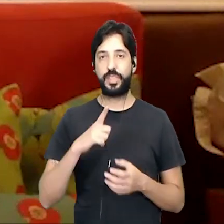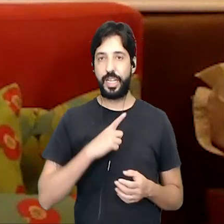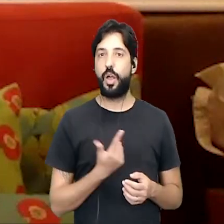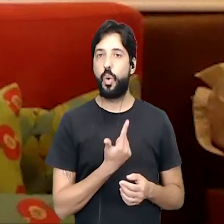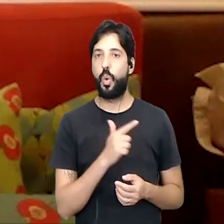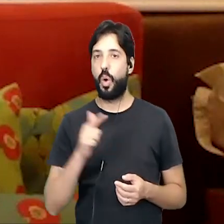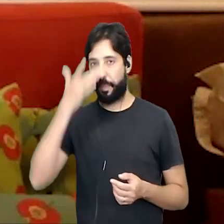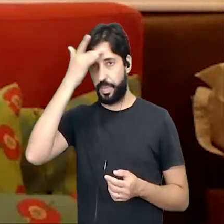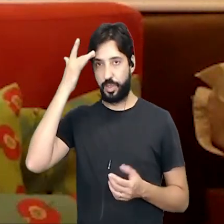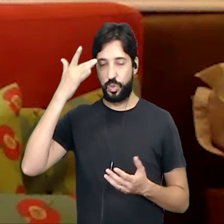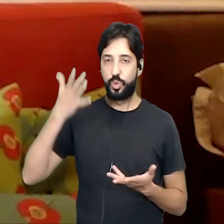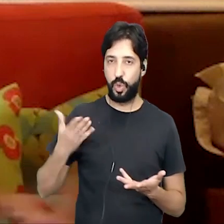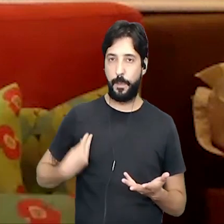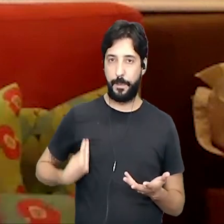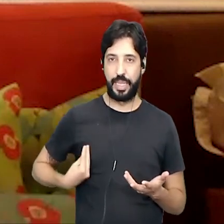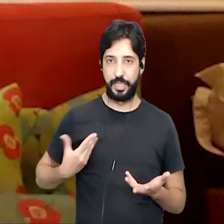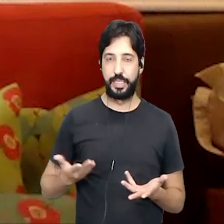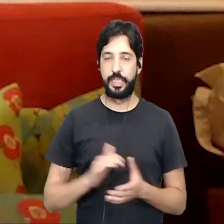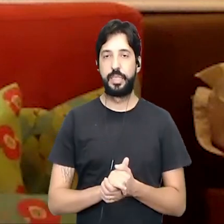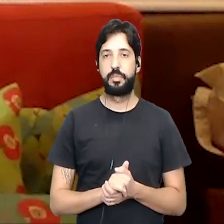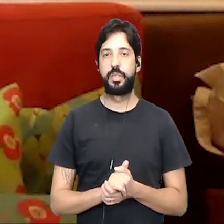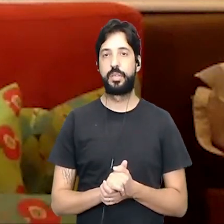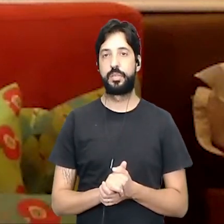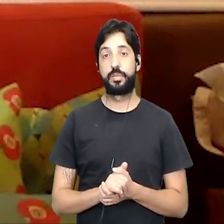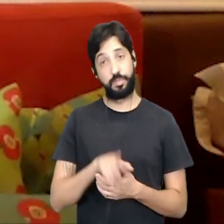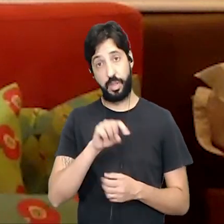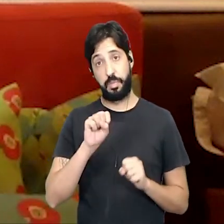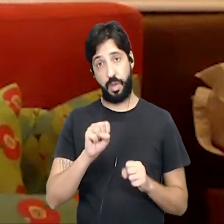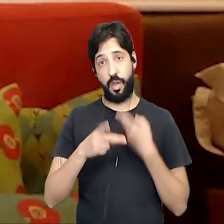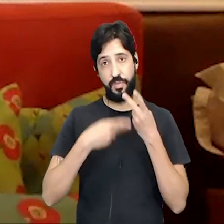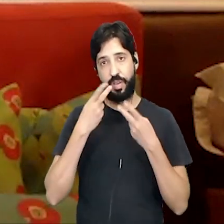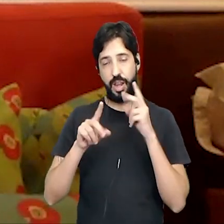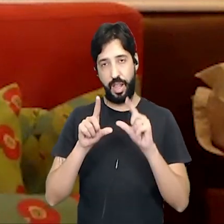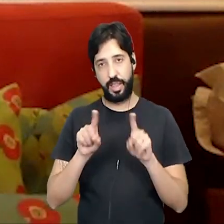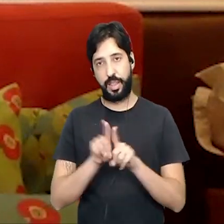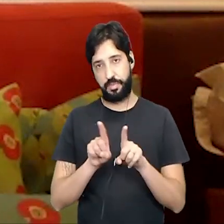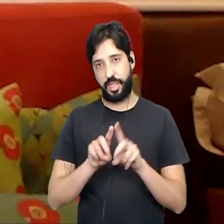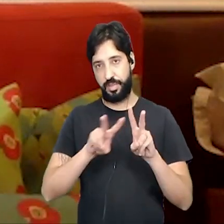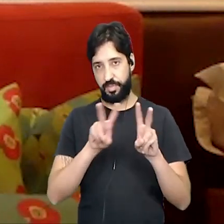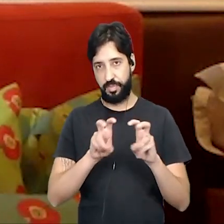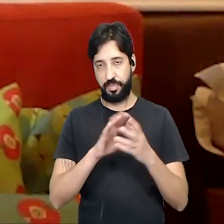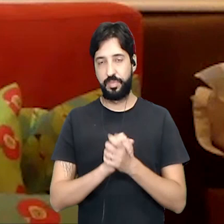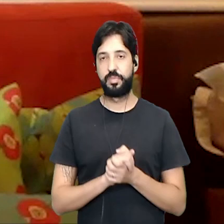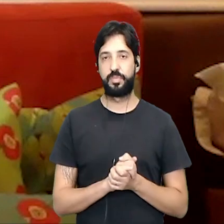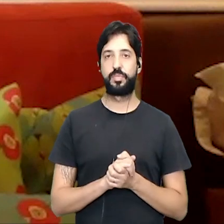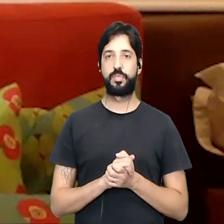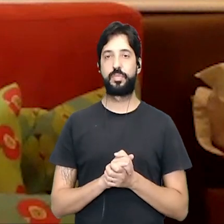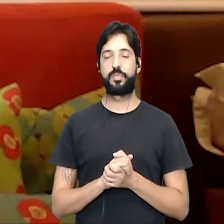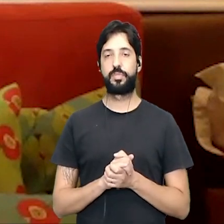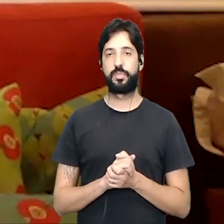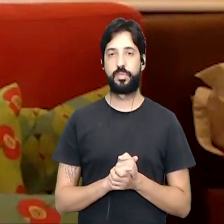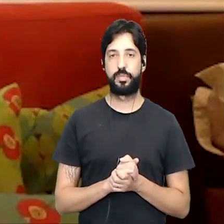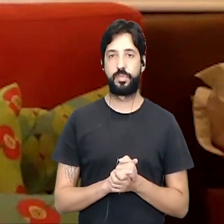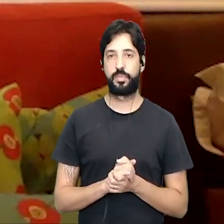Desse experimento, que tiveram aí outras pessoas envolvidas. Então, talvez vocês pudessem falar um pouco